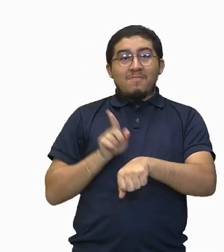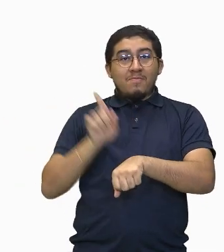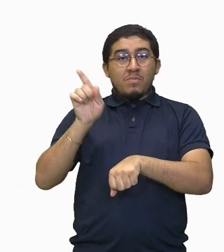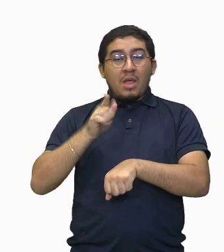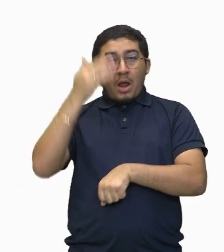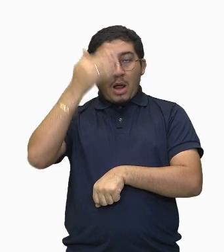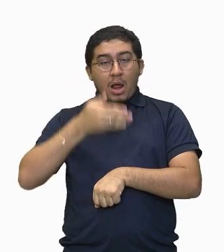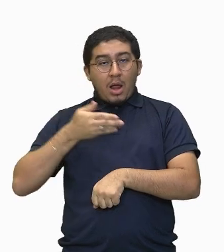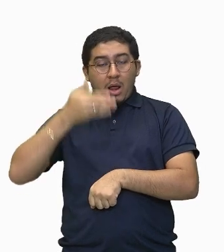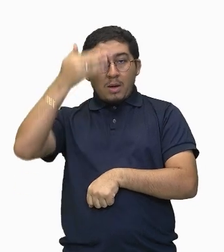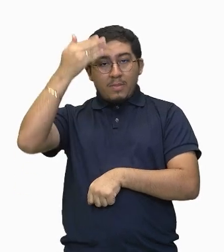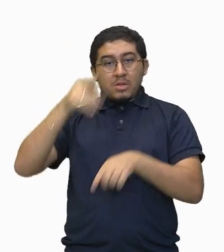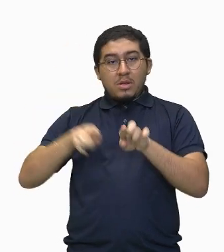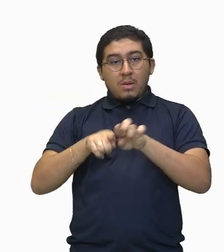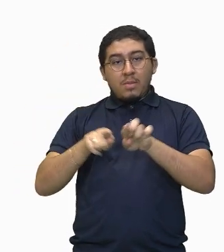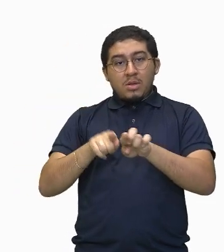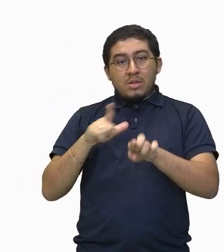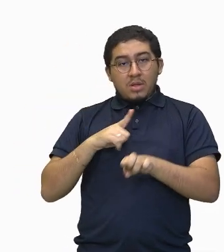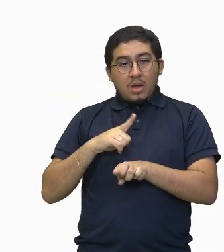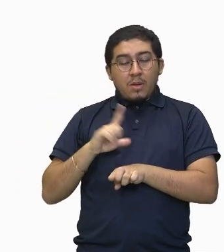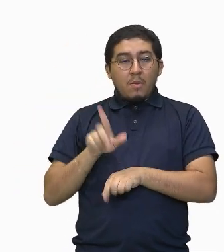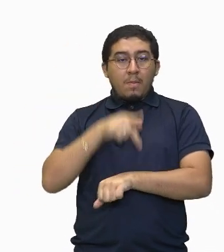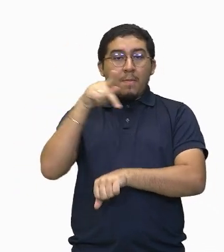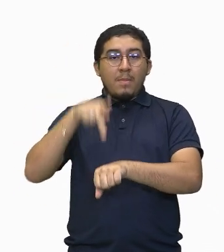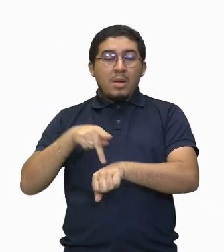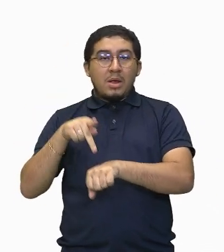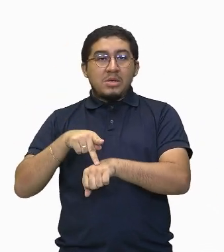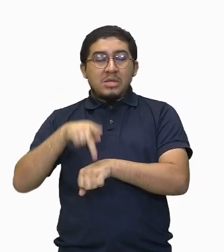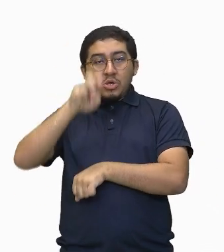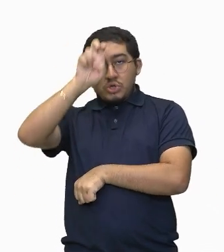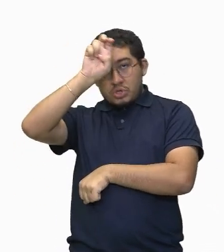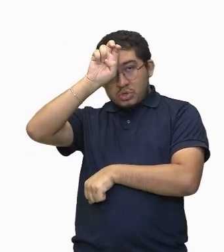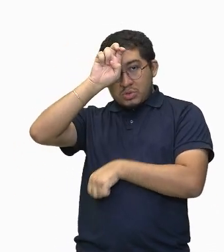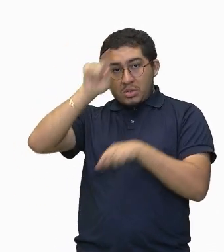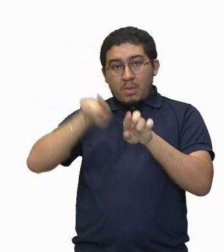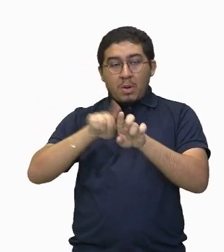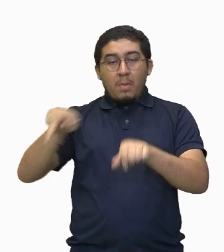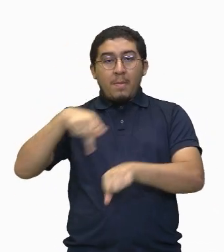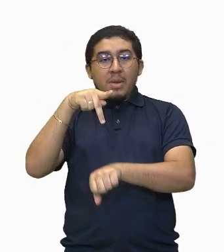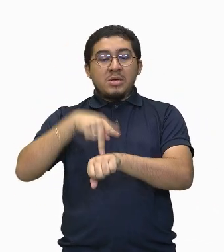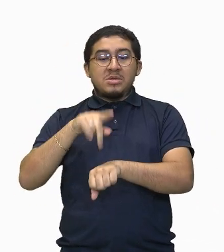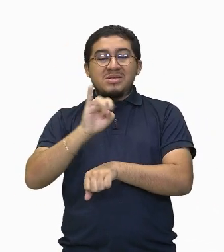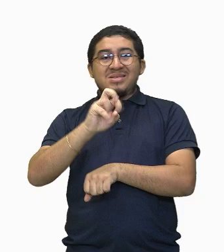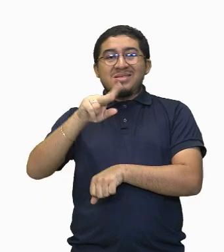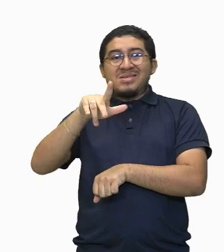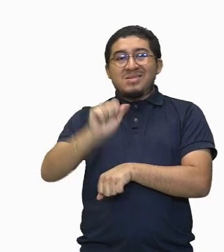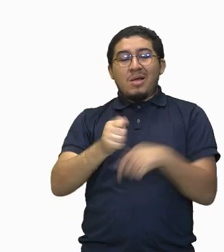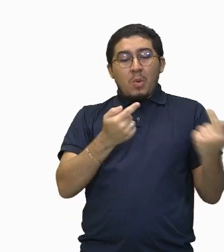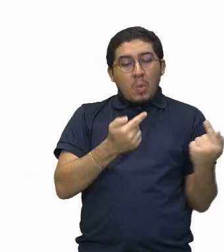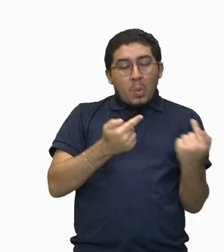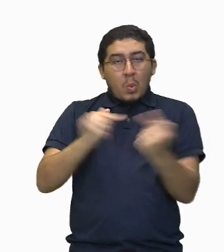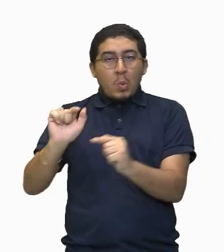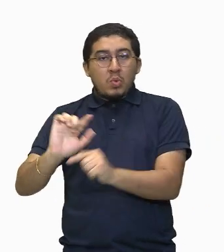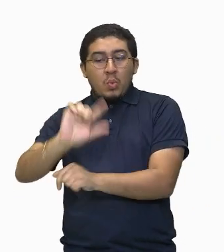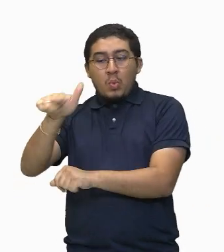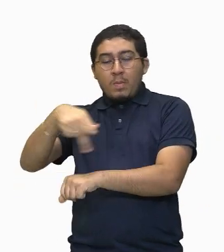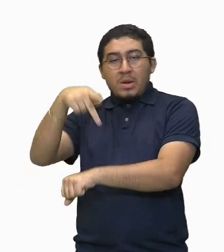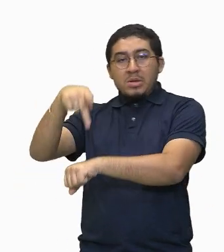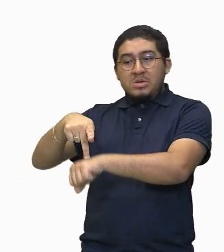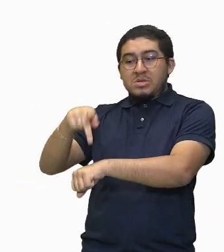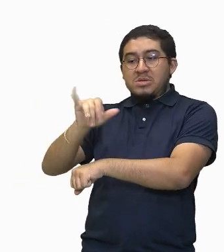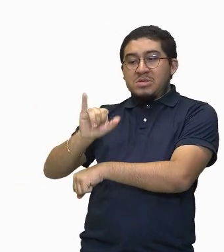ter o Egito e a Síria, que vão lutar contra Israel por questões geográficas.